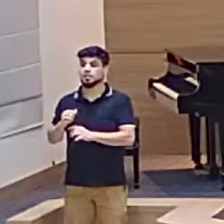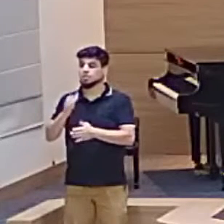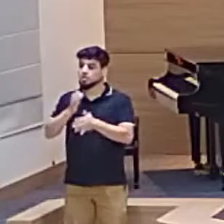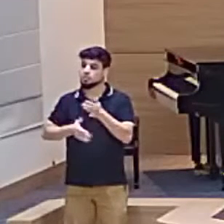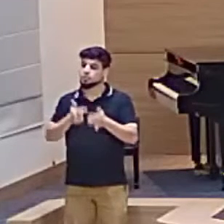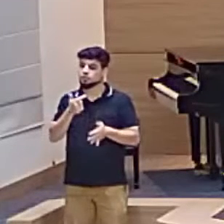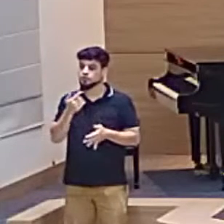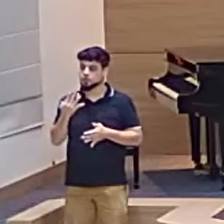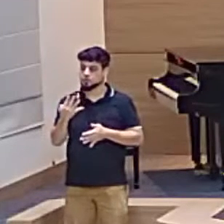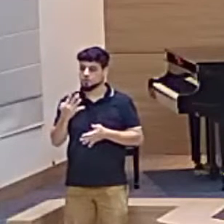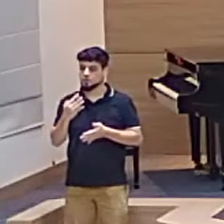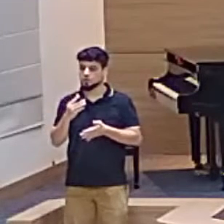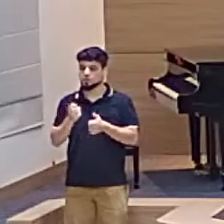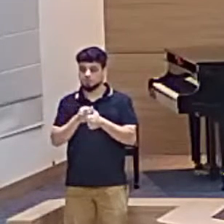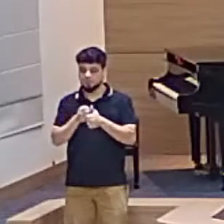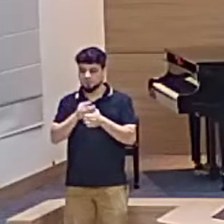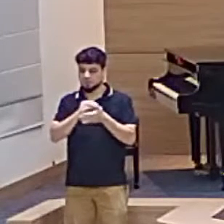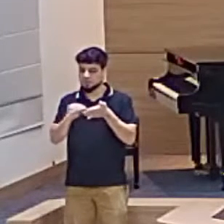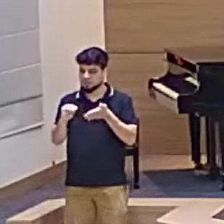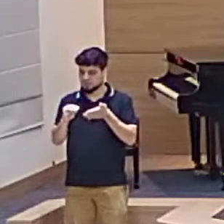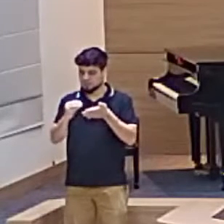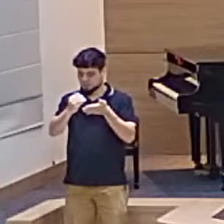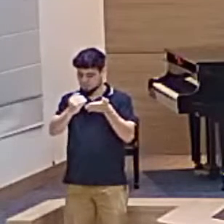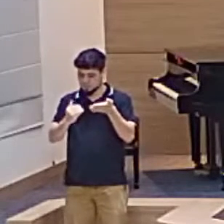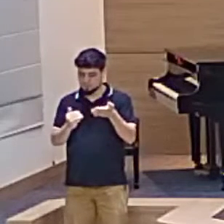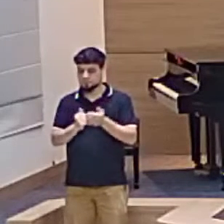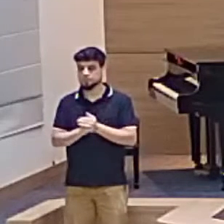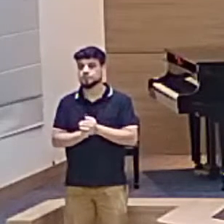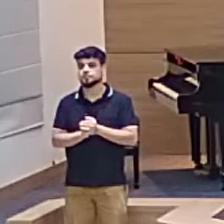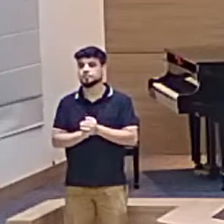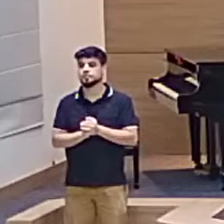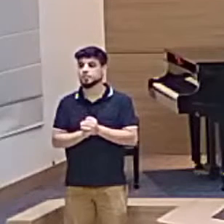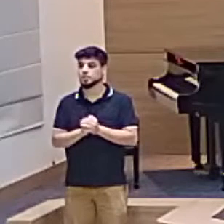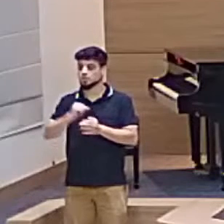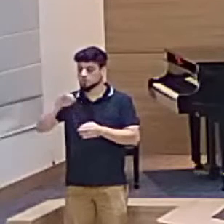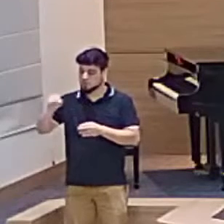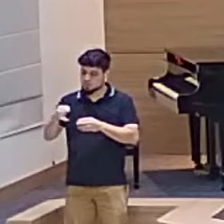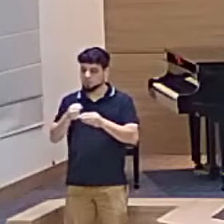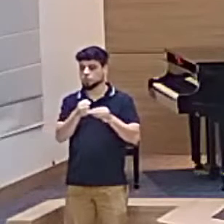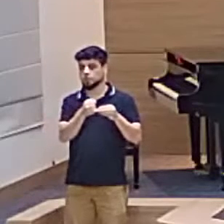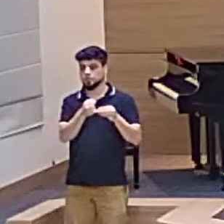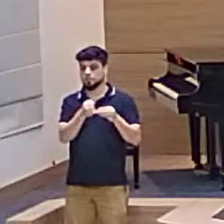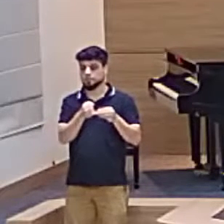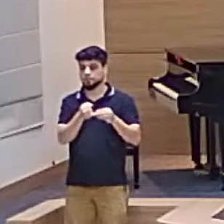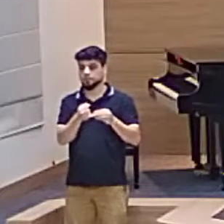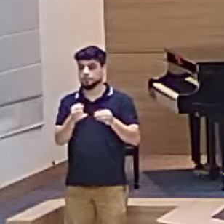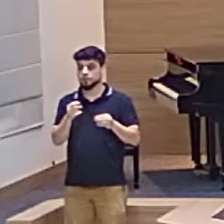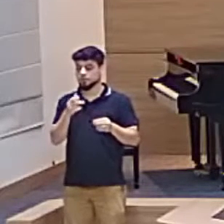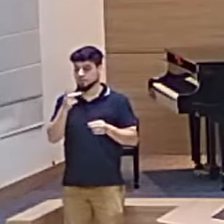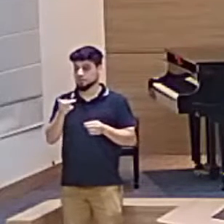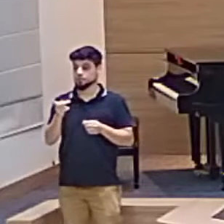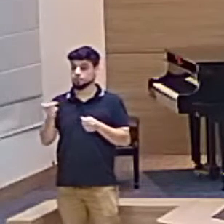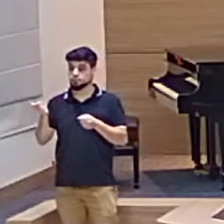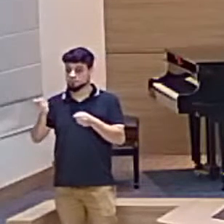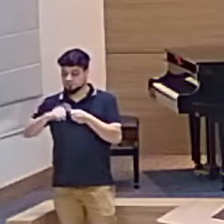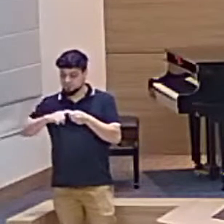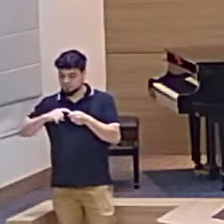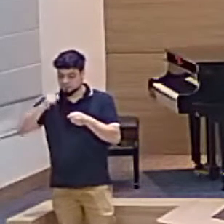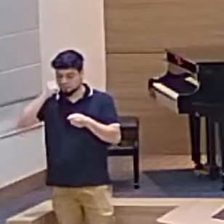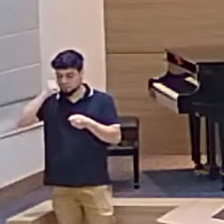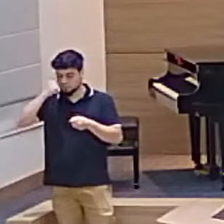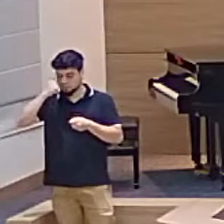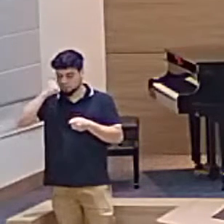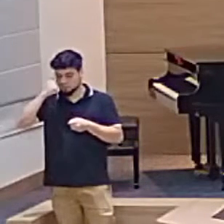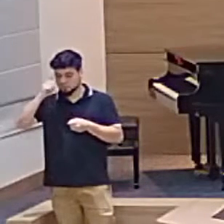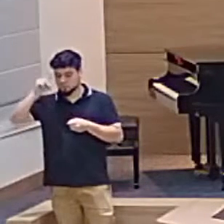do primeiro versículo em diante Josué ele faz uma reminiscências ele volta à memória aquilo que Deus fez